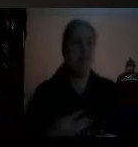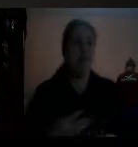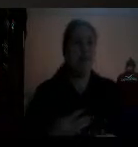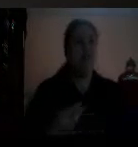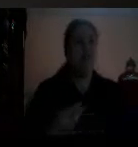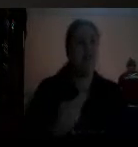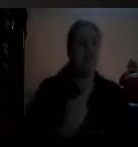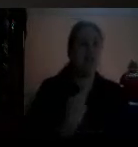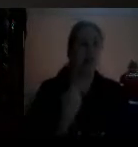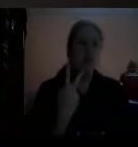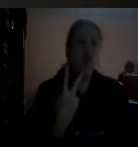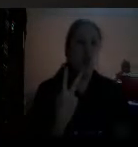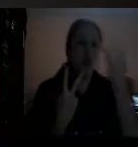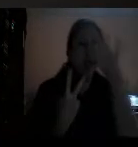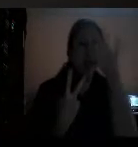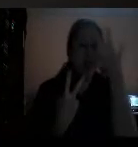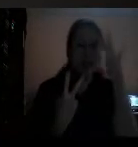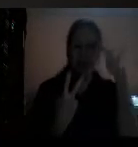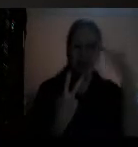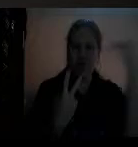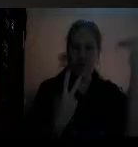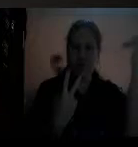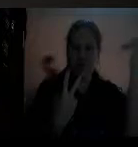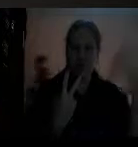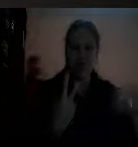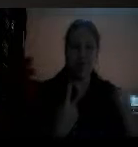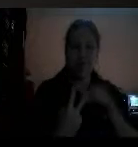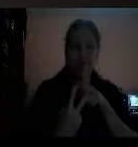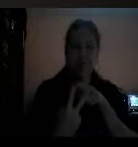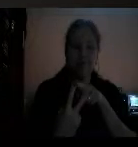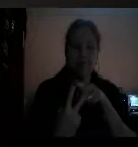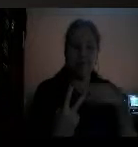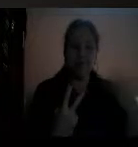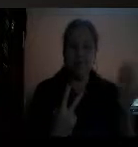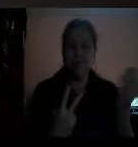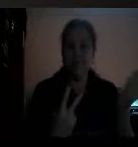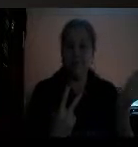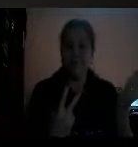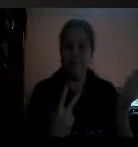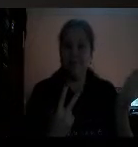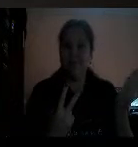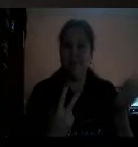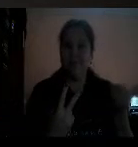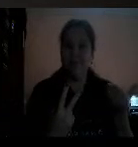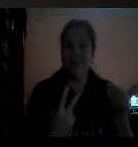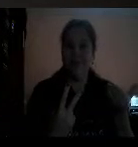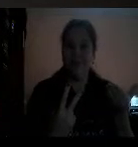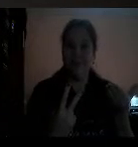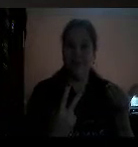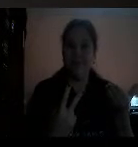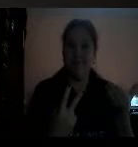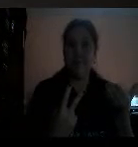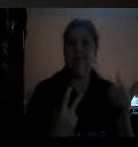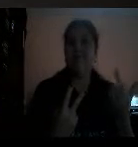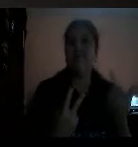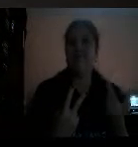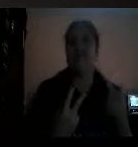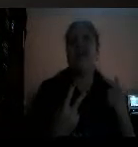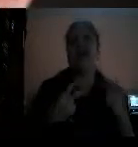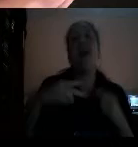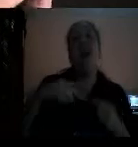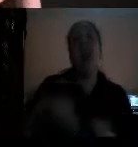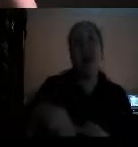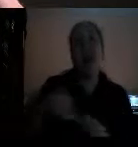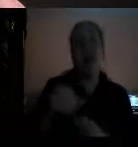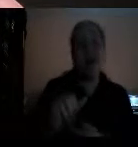de Mackinder, tá? Hertford Mackinder. Caramba, professor.